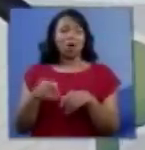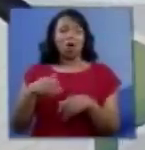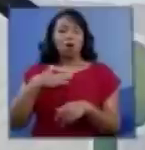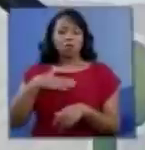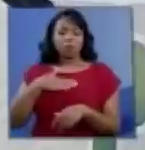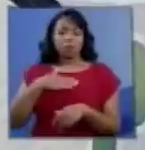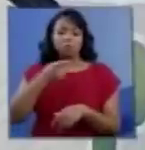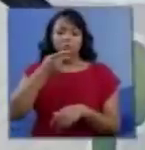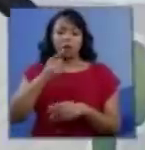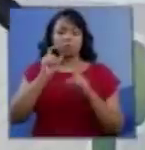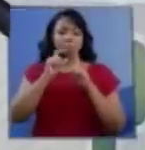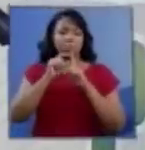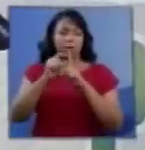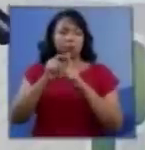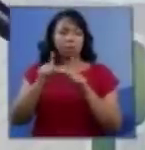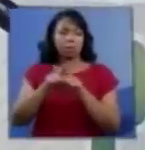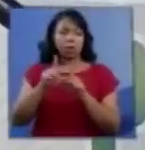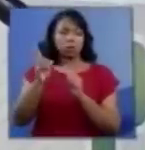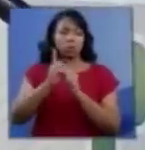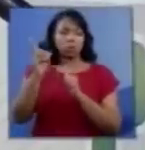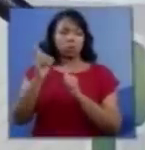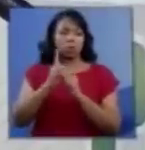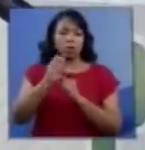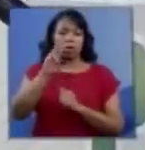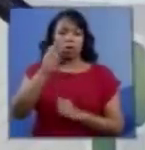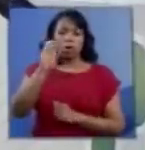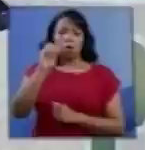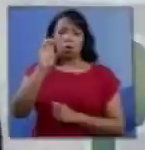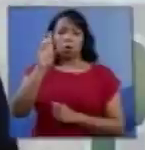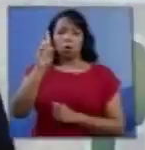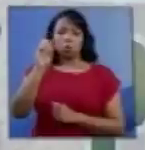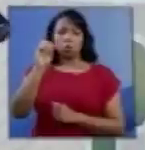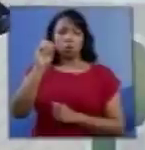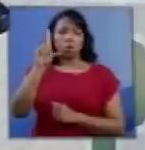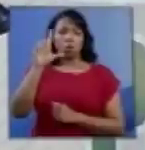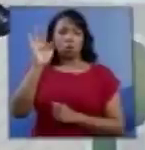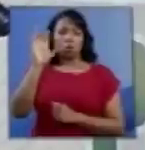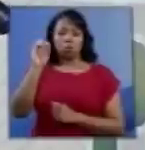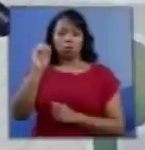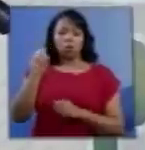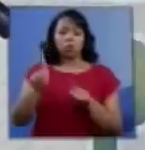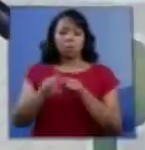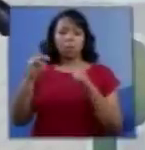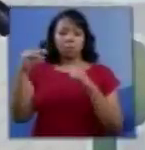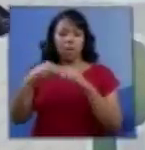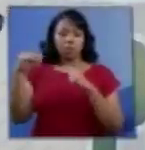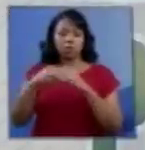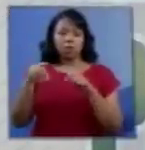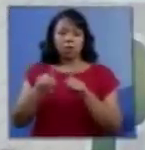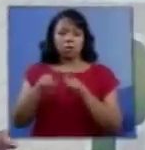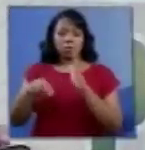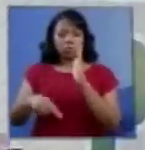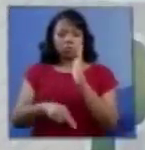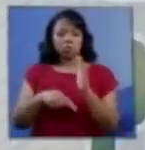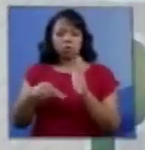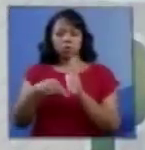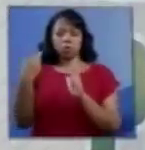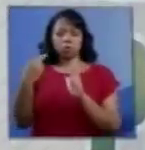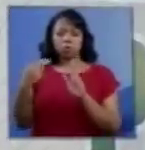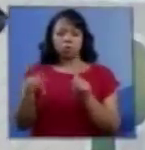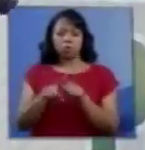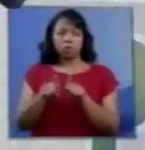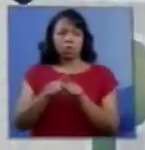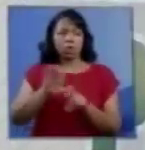trazer aqui as palavras do Dr Rodolfo acu Açu que é mestre e doutor em cirurgia geral pela